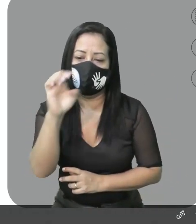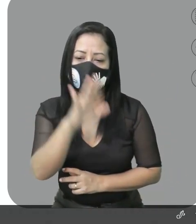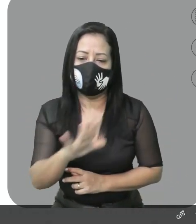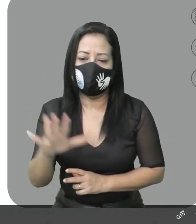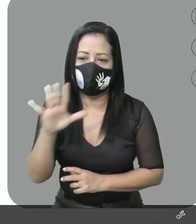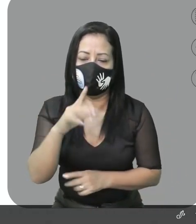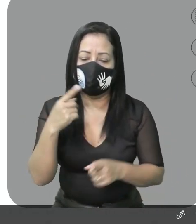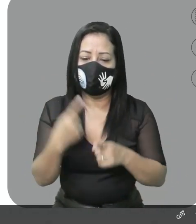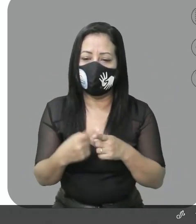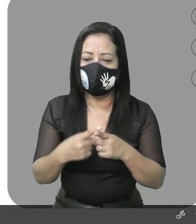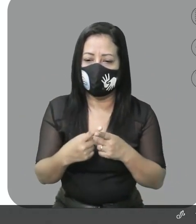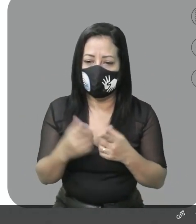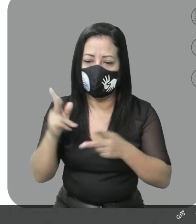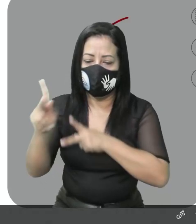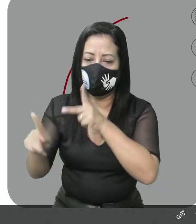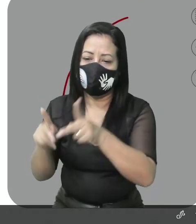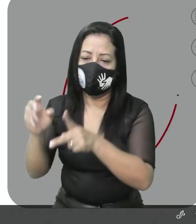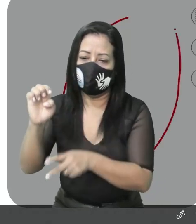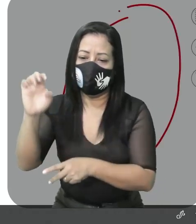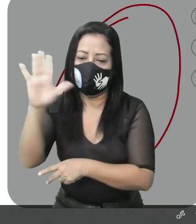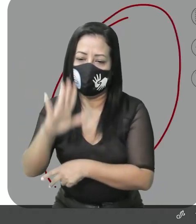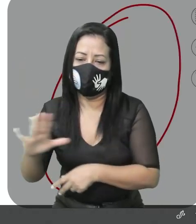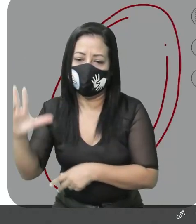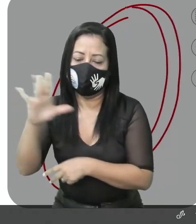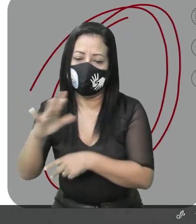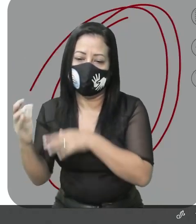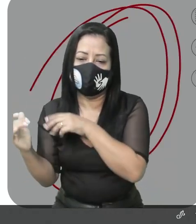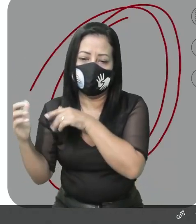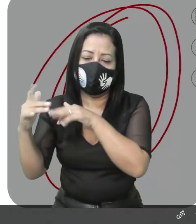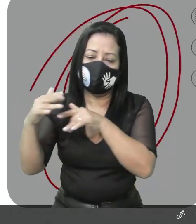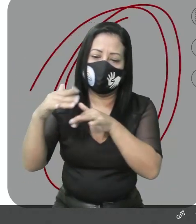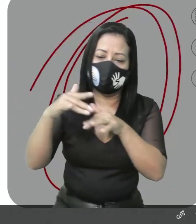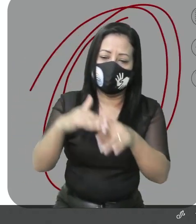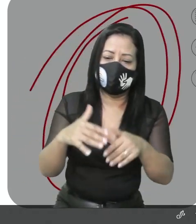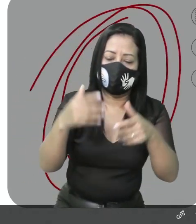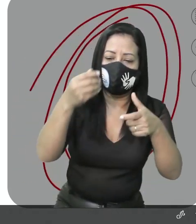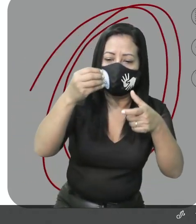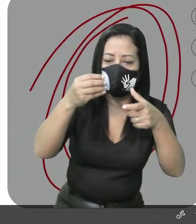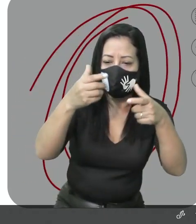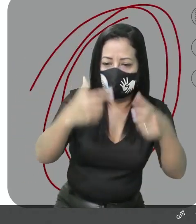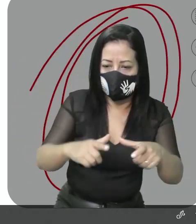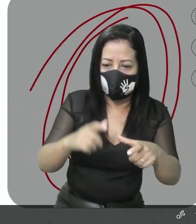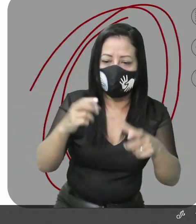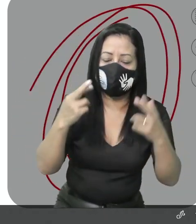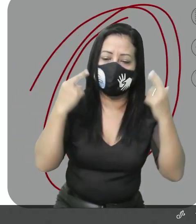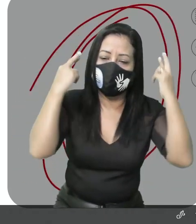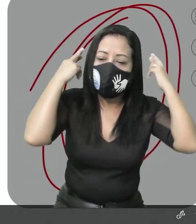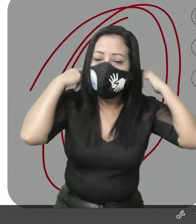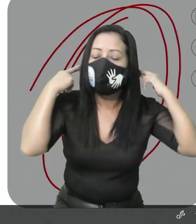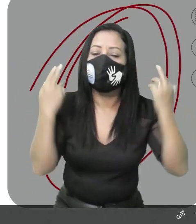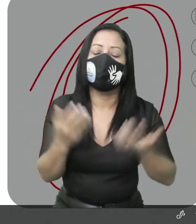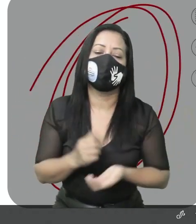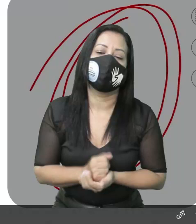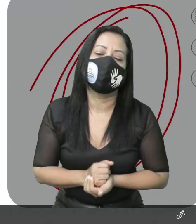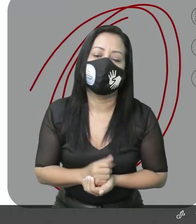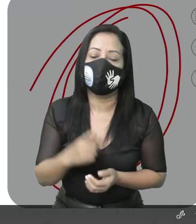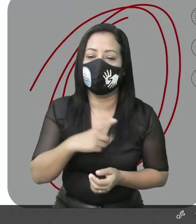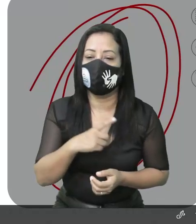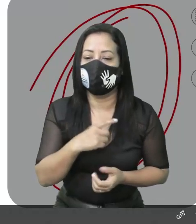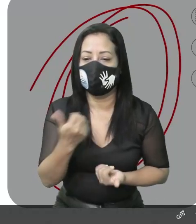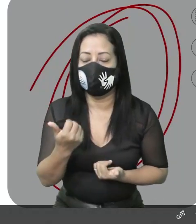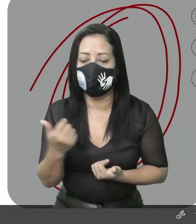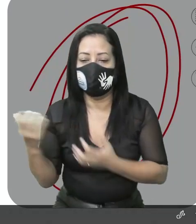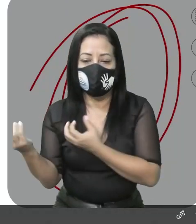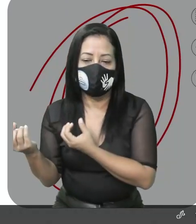Europa e entrando, tomando parte da Grécia, passando ali pela